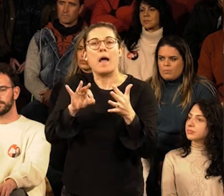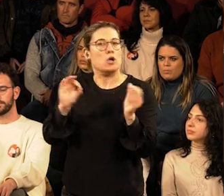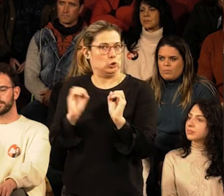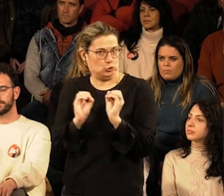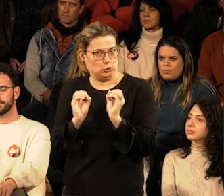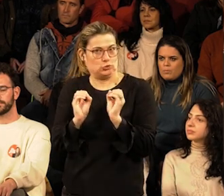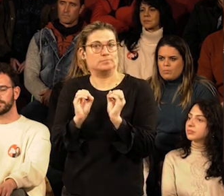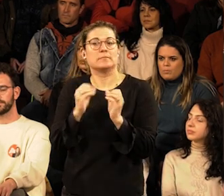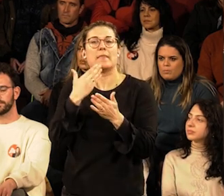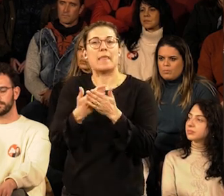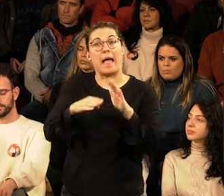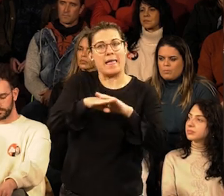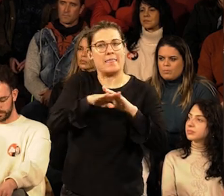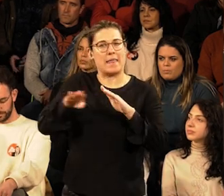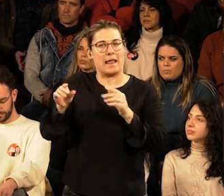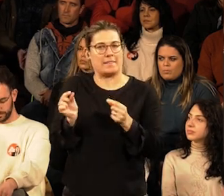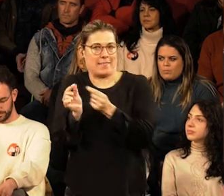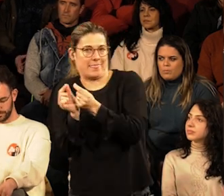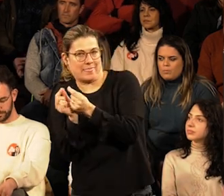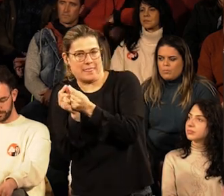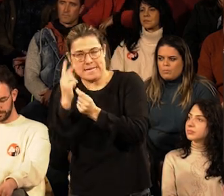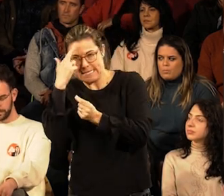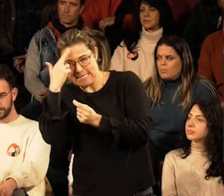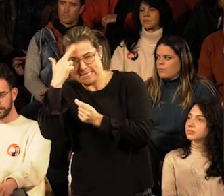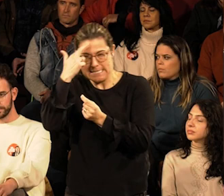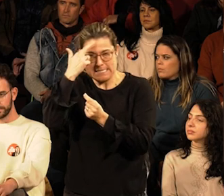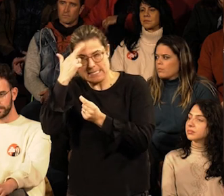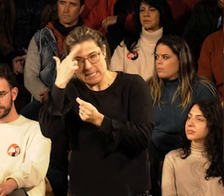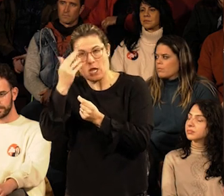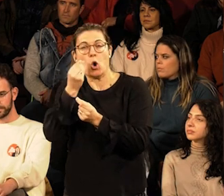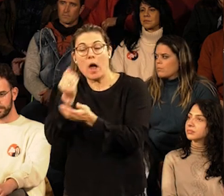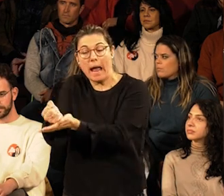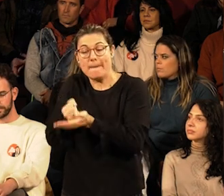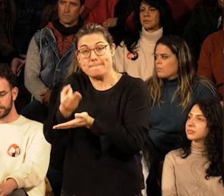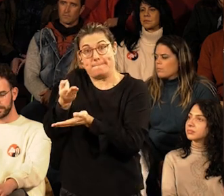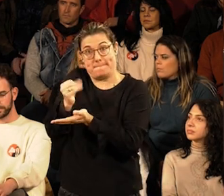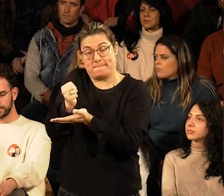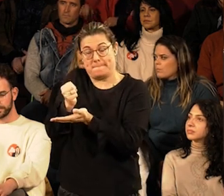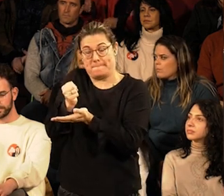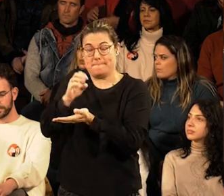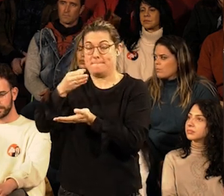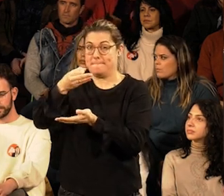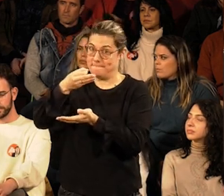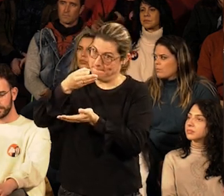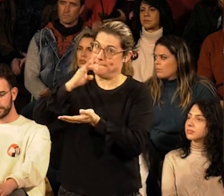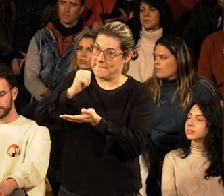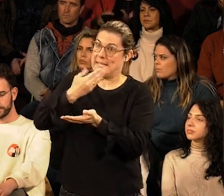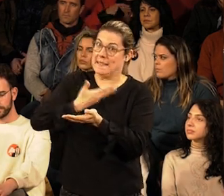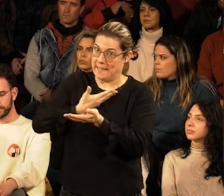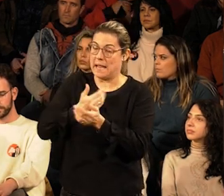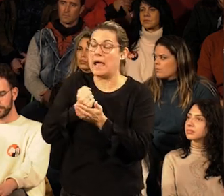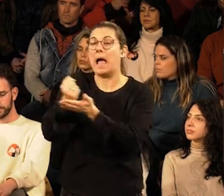e encosta-se à direita aguenta-te com o apoio do partido socialista do partido social-democrata aos